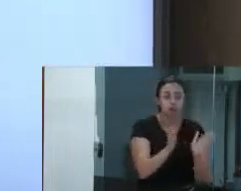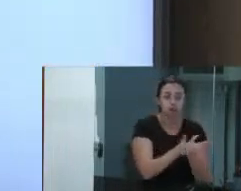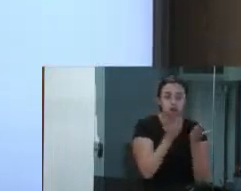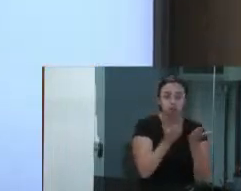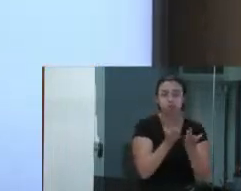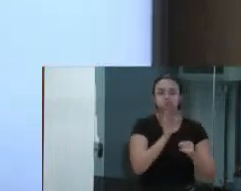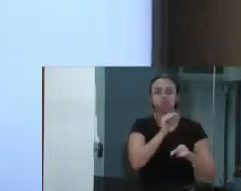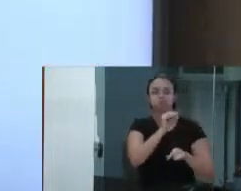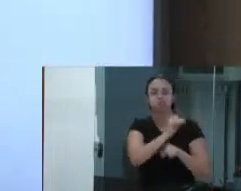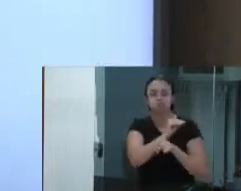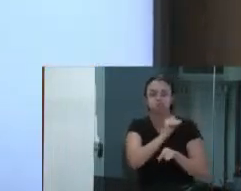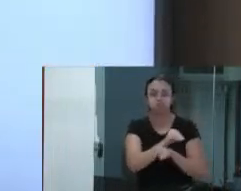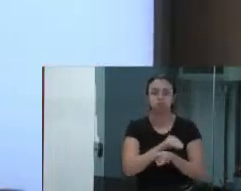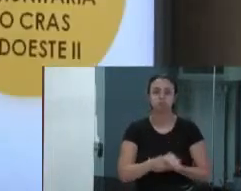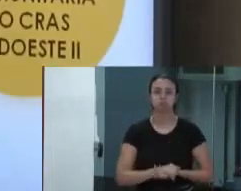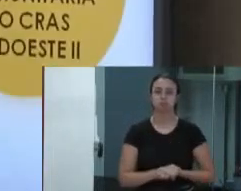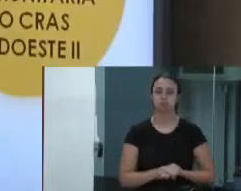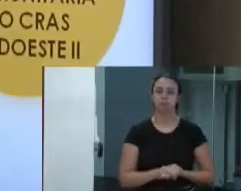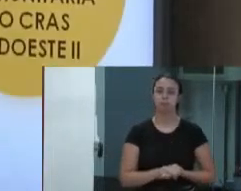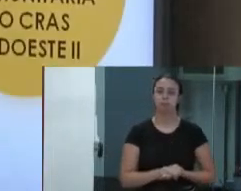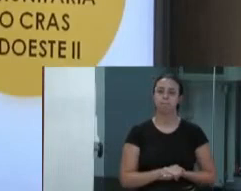vulneráveis.